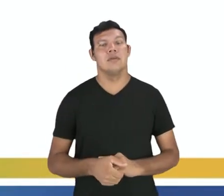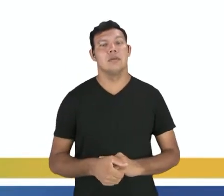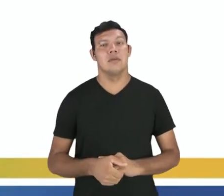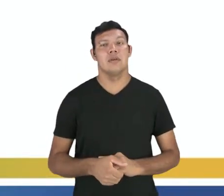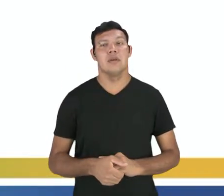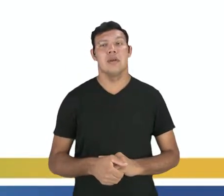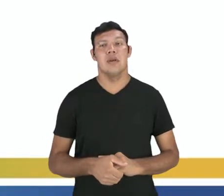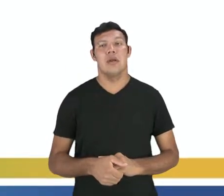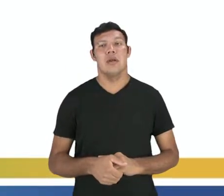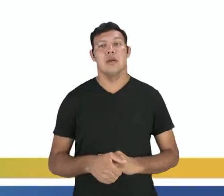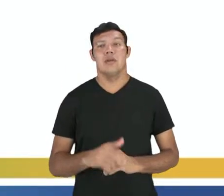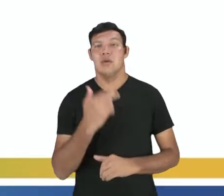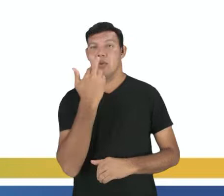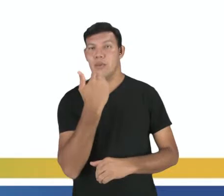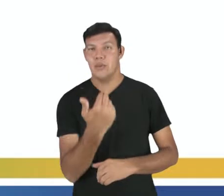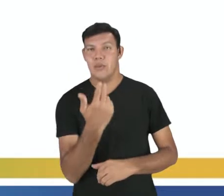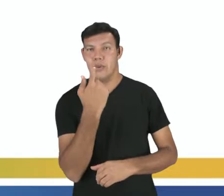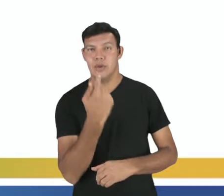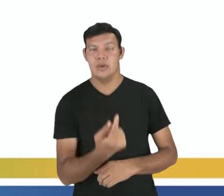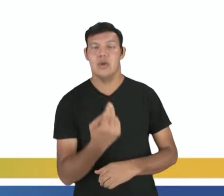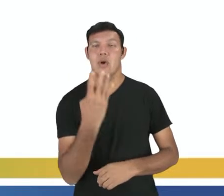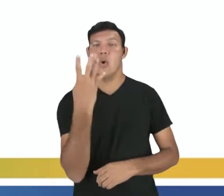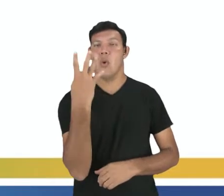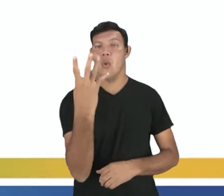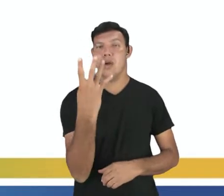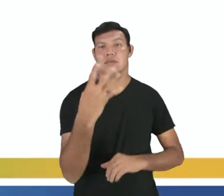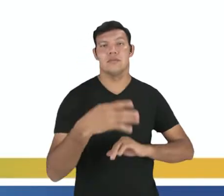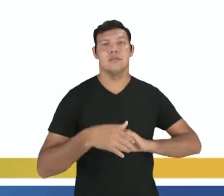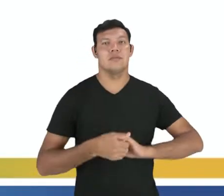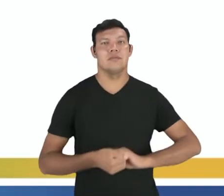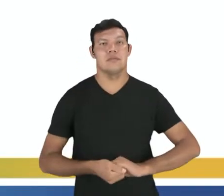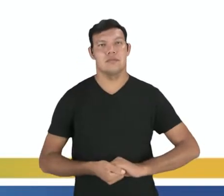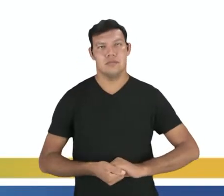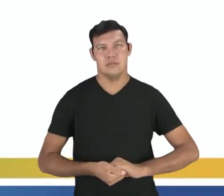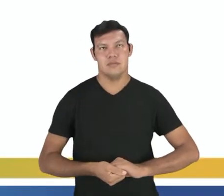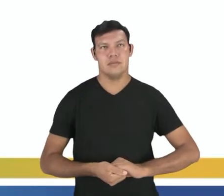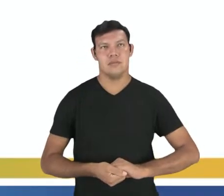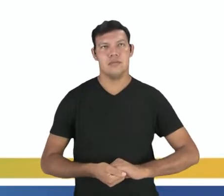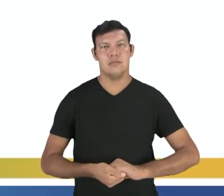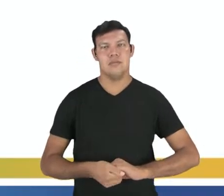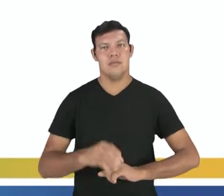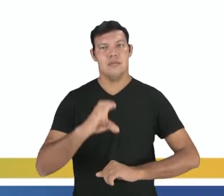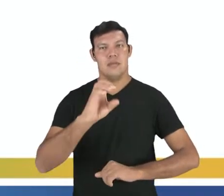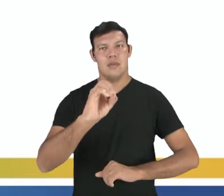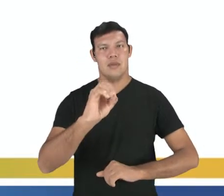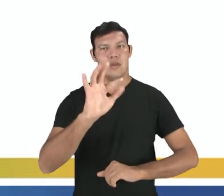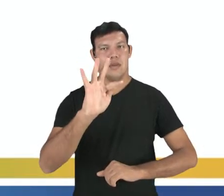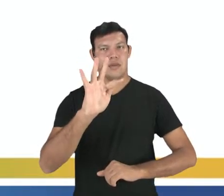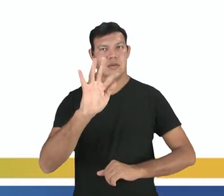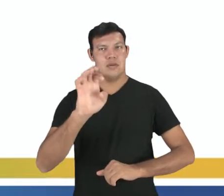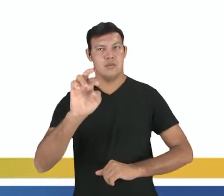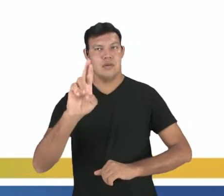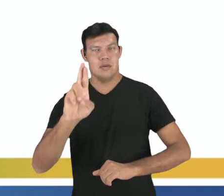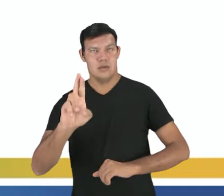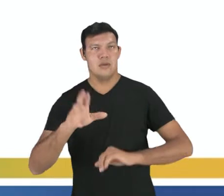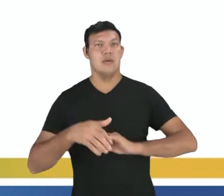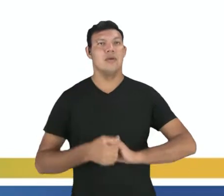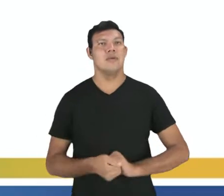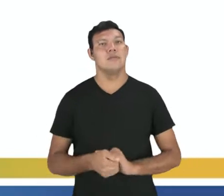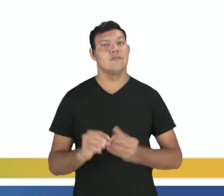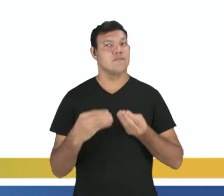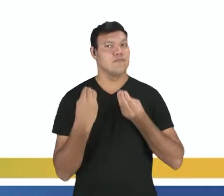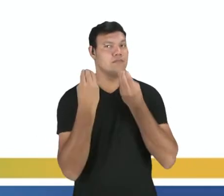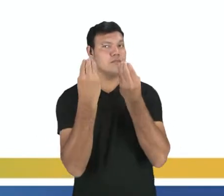habilidade no presente, algo que eu sei fazer agora, no presente. Para offer, quando eu preciso oferecer algo,